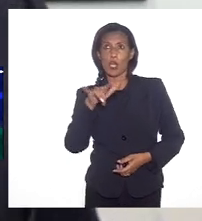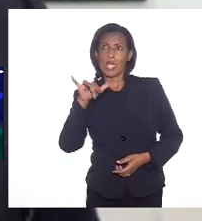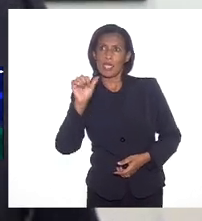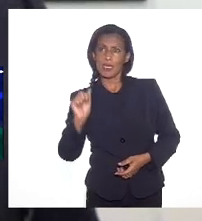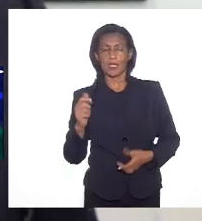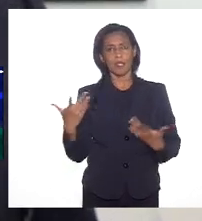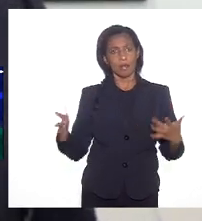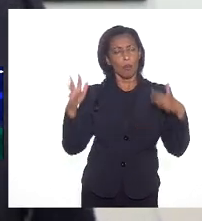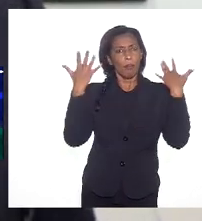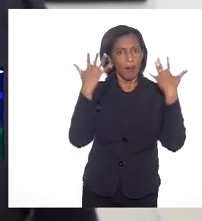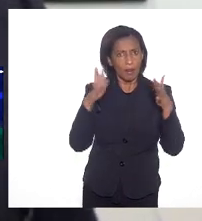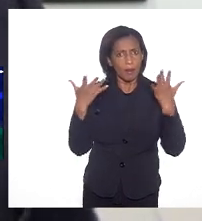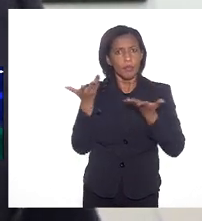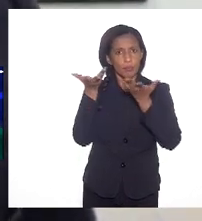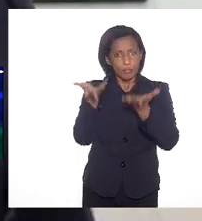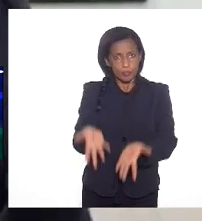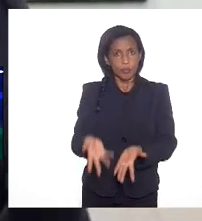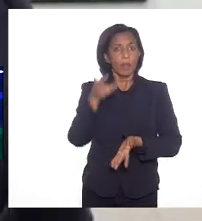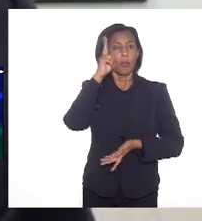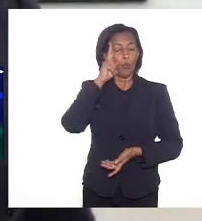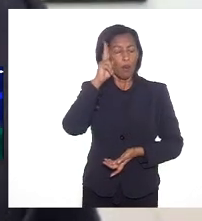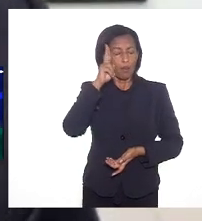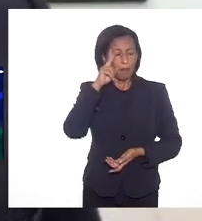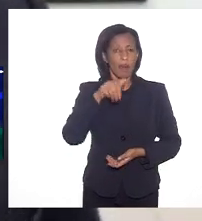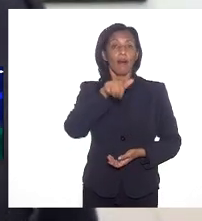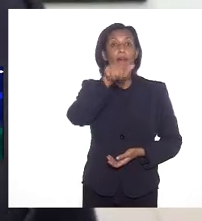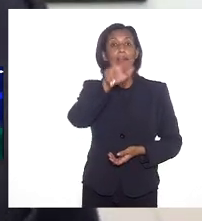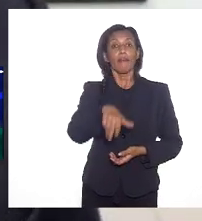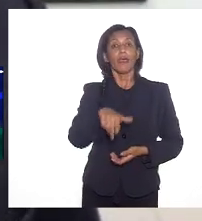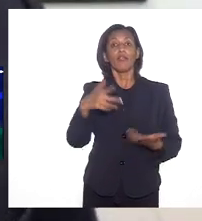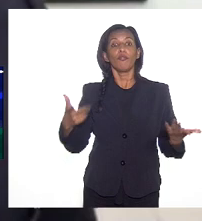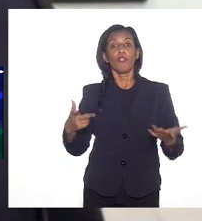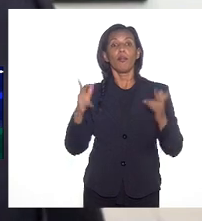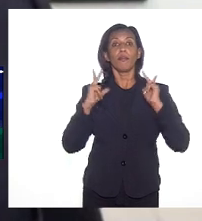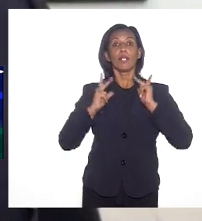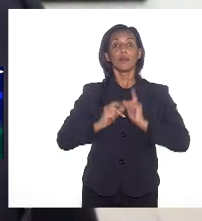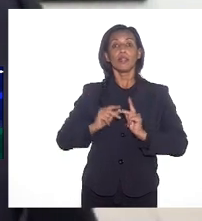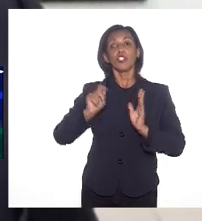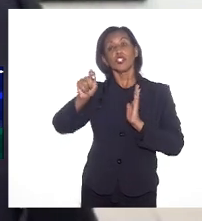parabéns pela fala de vossa excelência, inclusive, por lembrar quem foi a presidente que sancionou essa legislação.